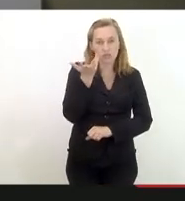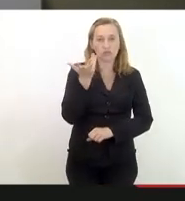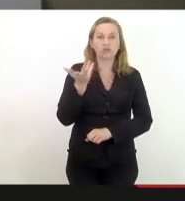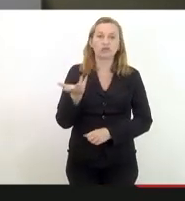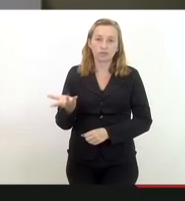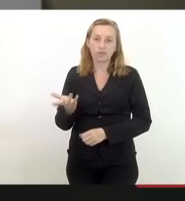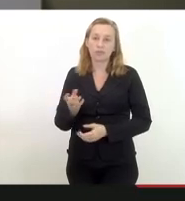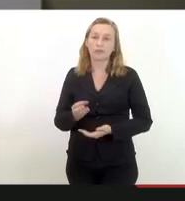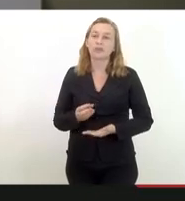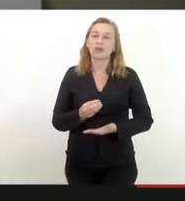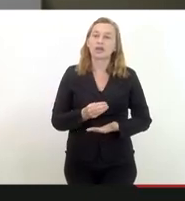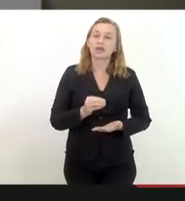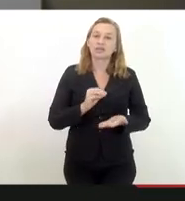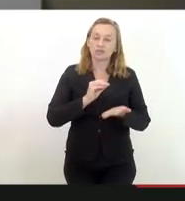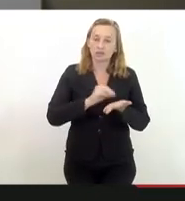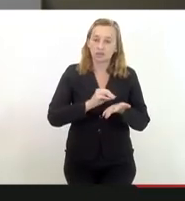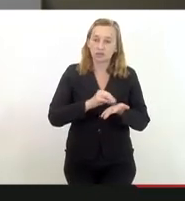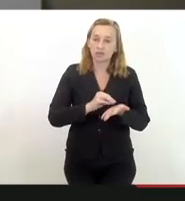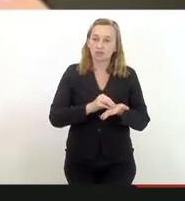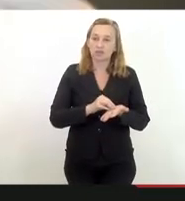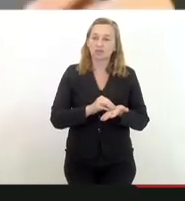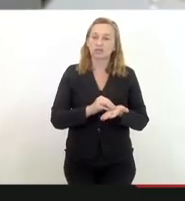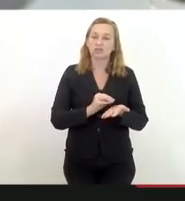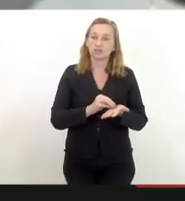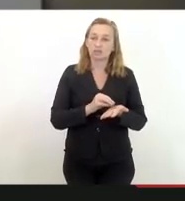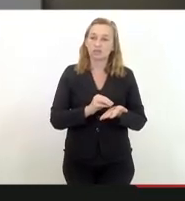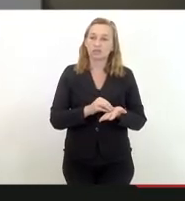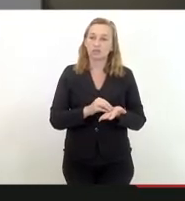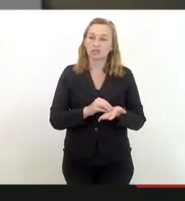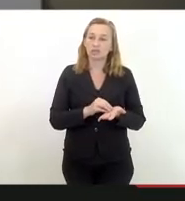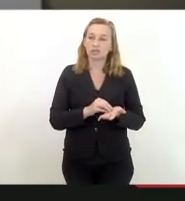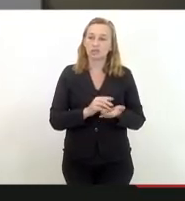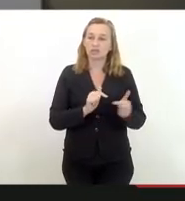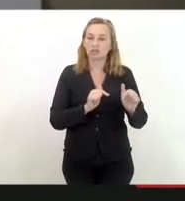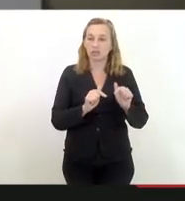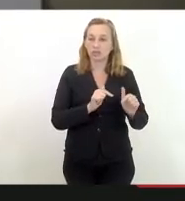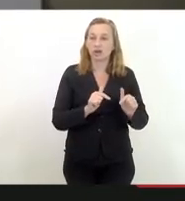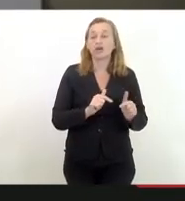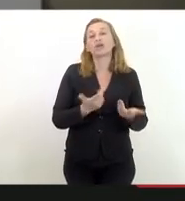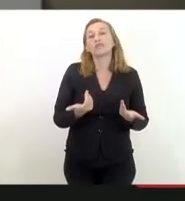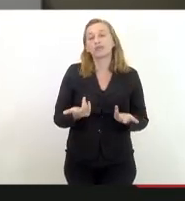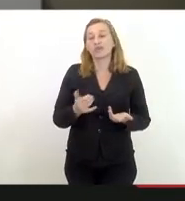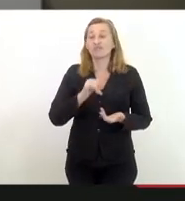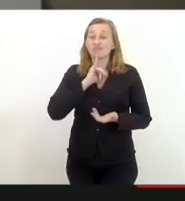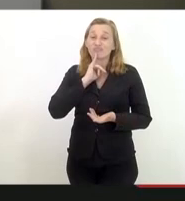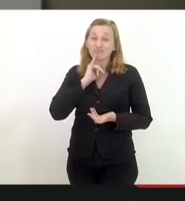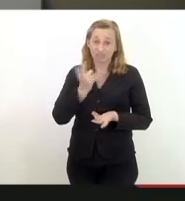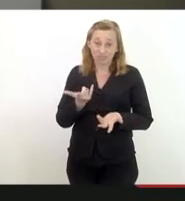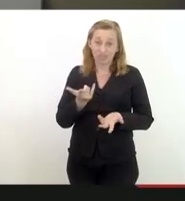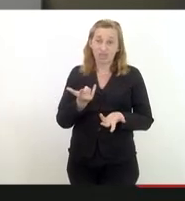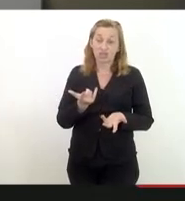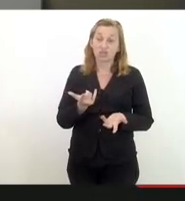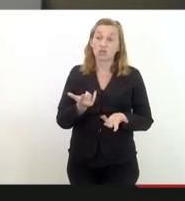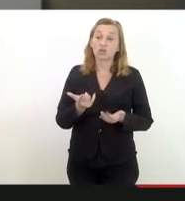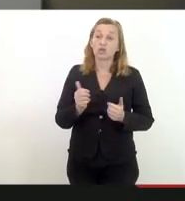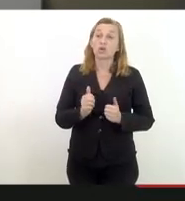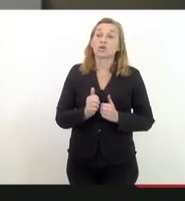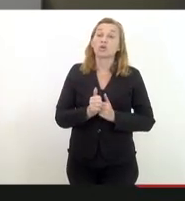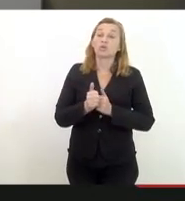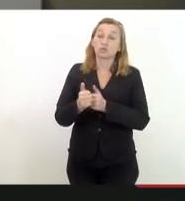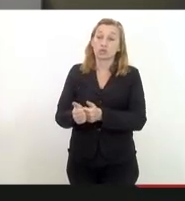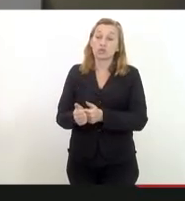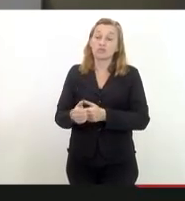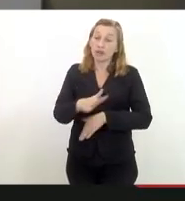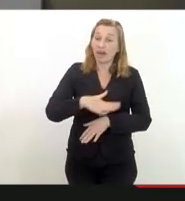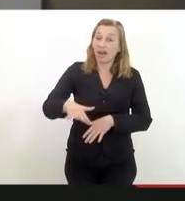impasse nessa ação civil pública, porque senão a gente corre o risco do Estado ser condenado, o Estado está conduzindo pela área técnica